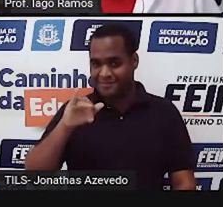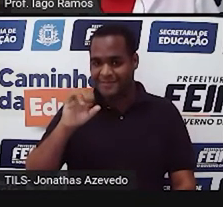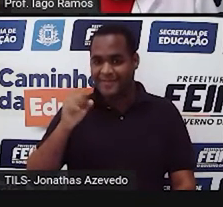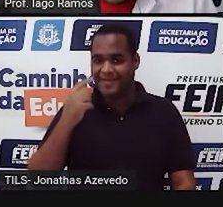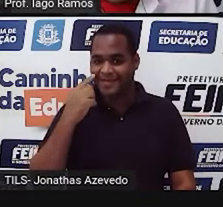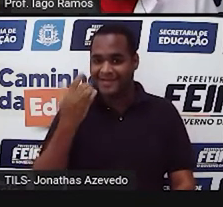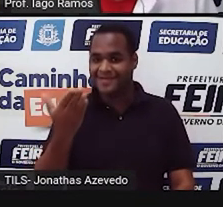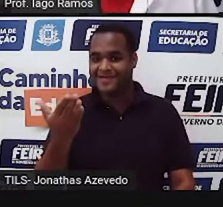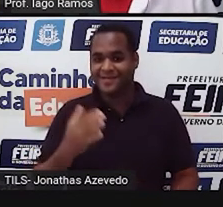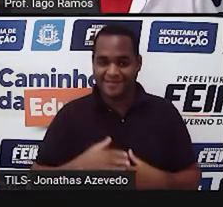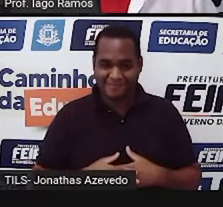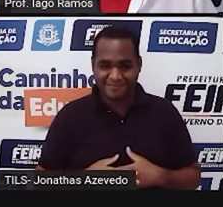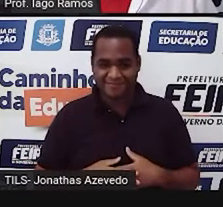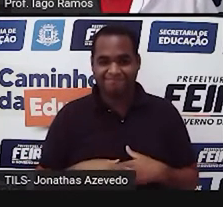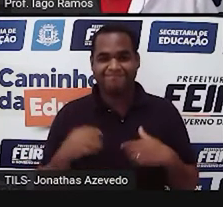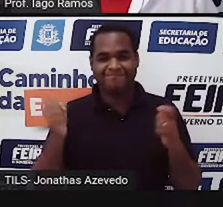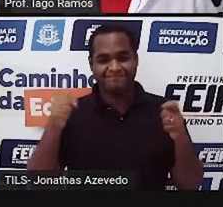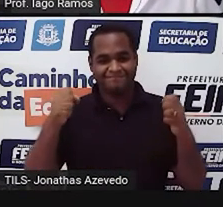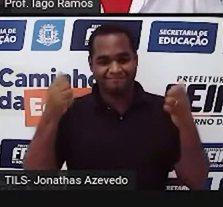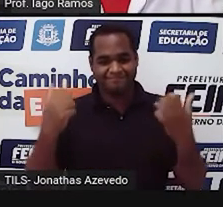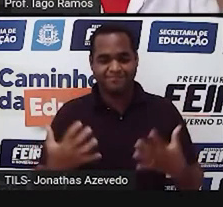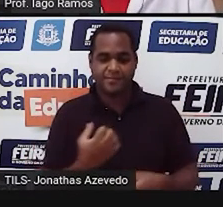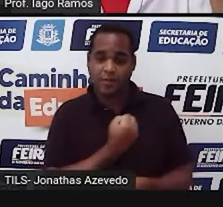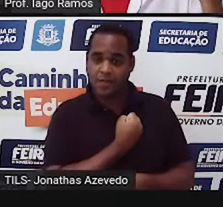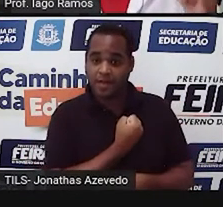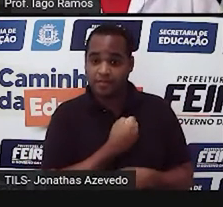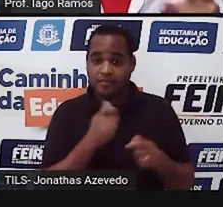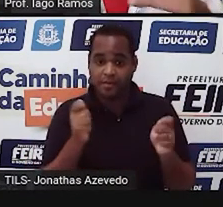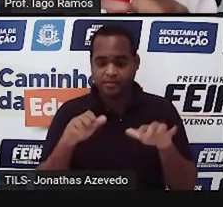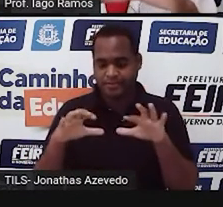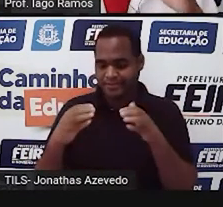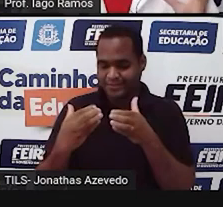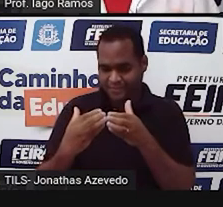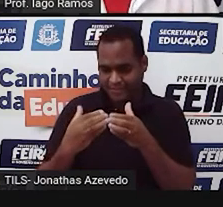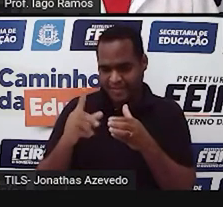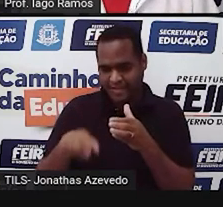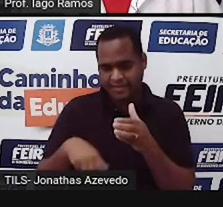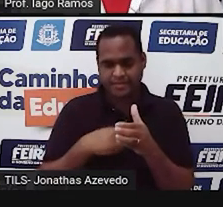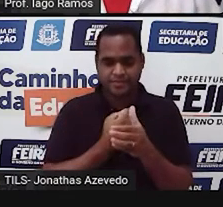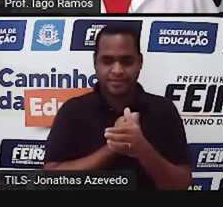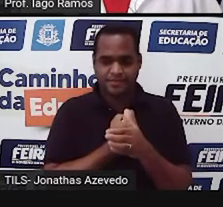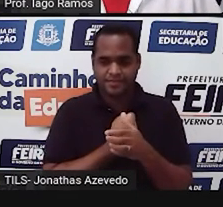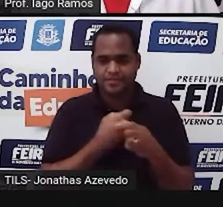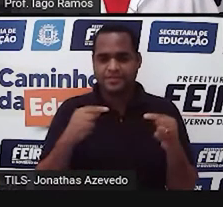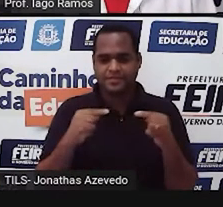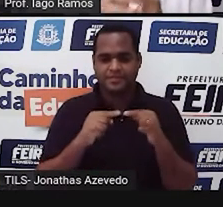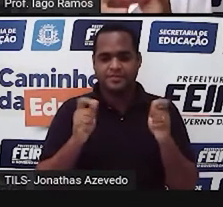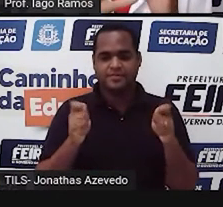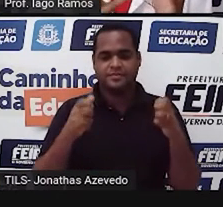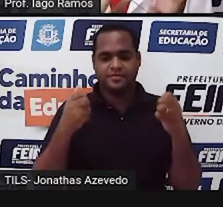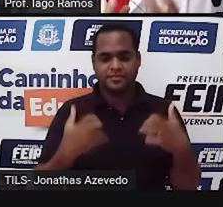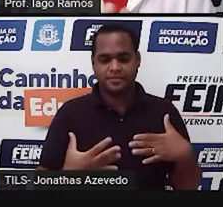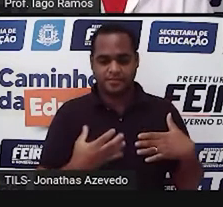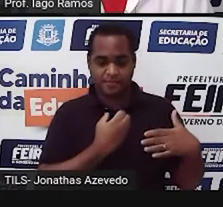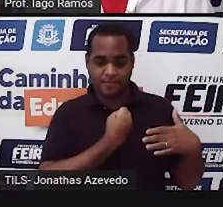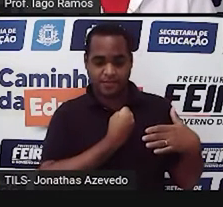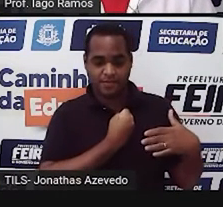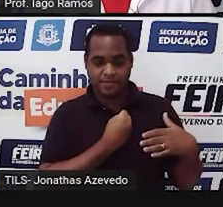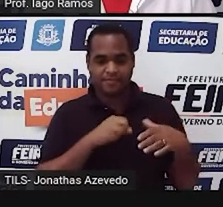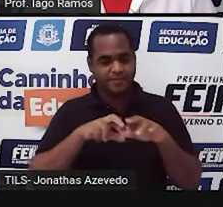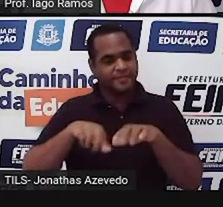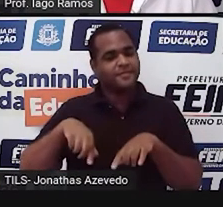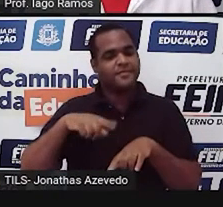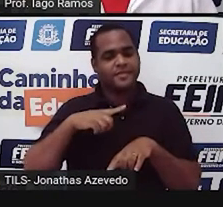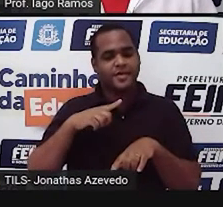É isso aí ele tá louco esse conjunto de números né que a gente essa coleção de